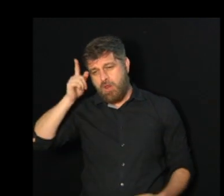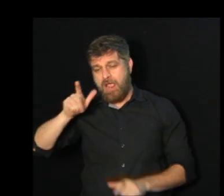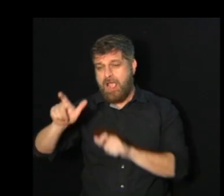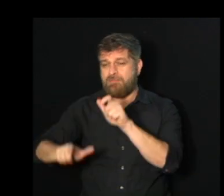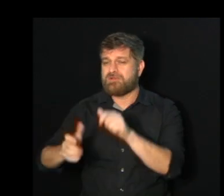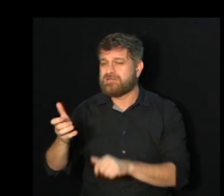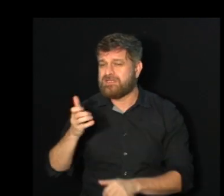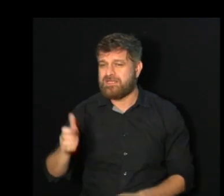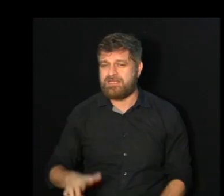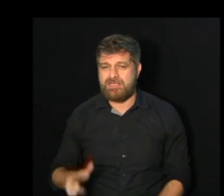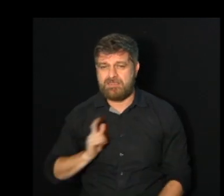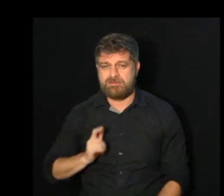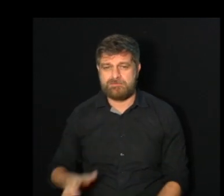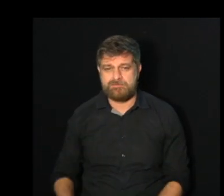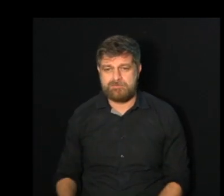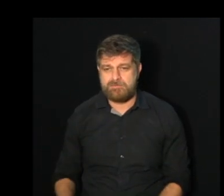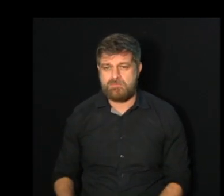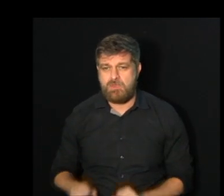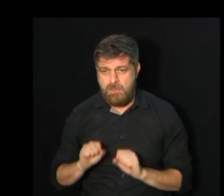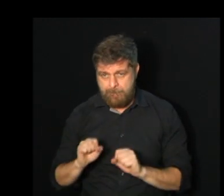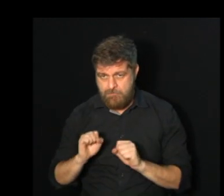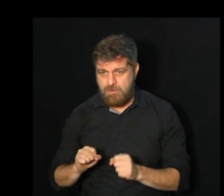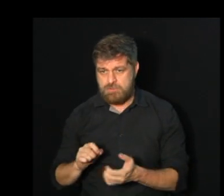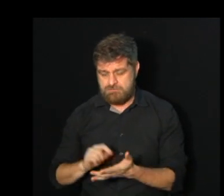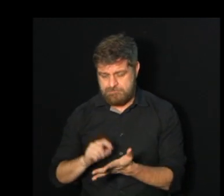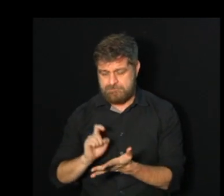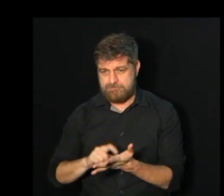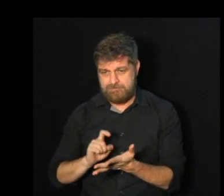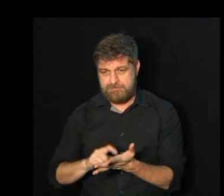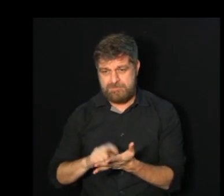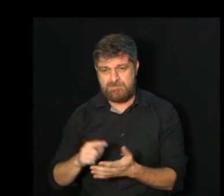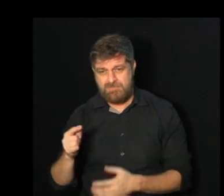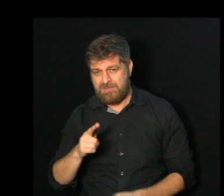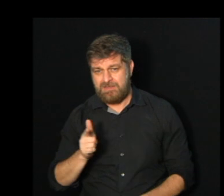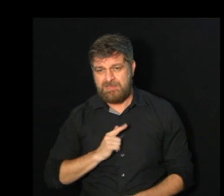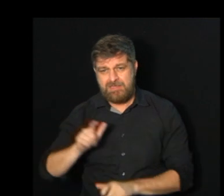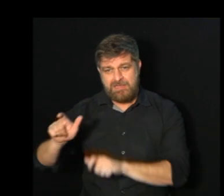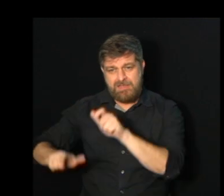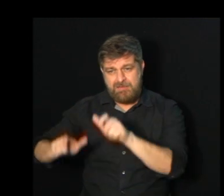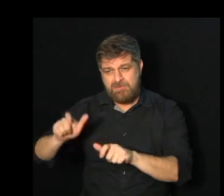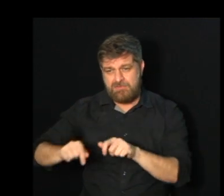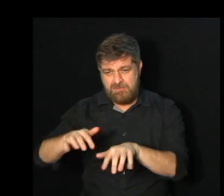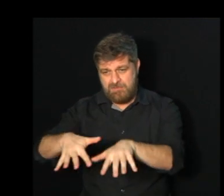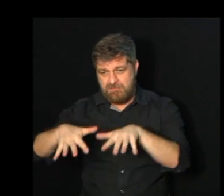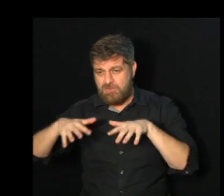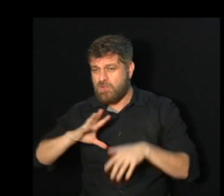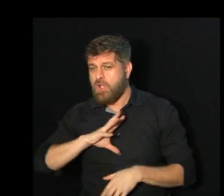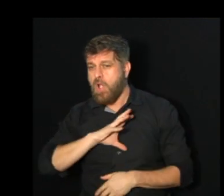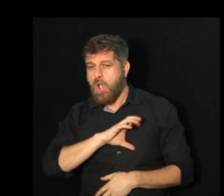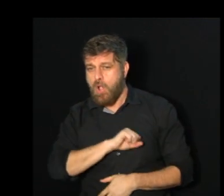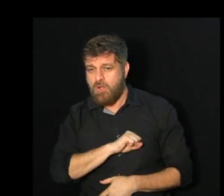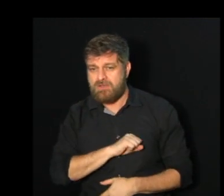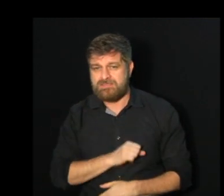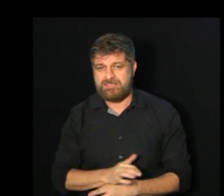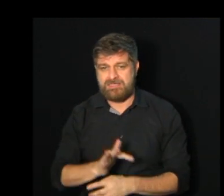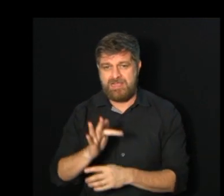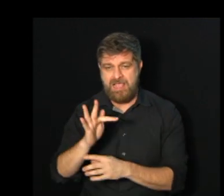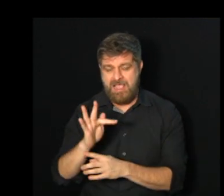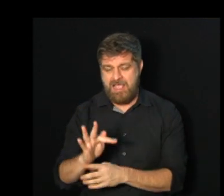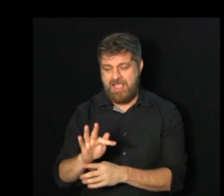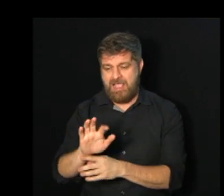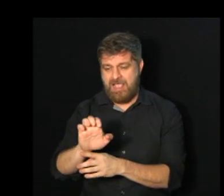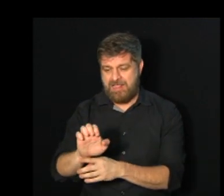falar em telegrafia, é possível. Telegrafia está cheio de gente aqui no plenário que gosta de telegrafia. Vai